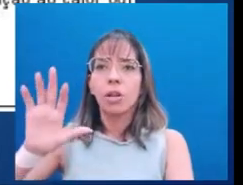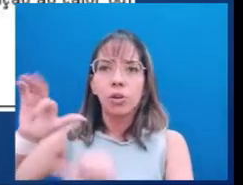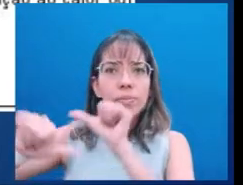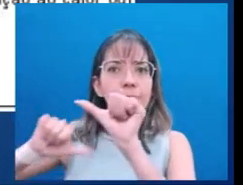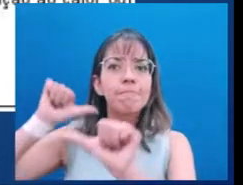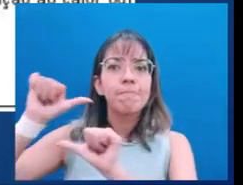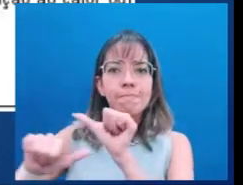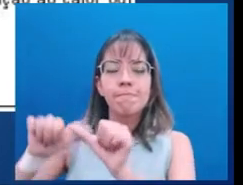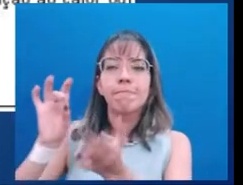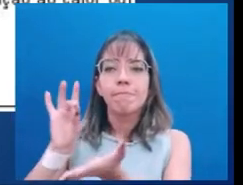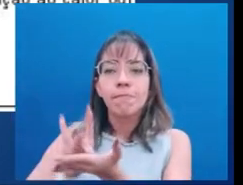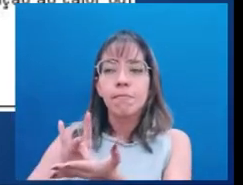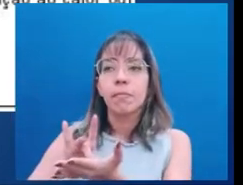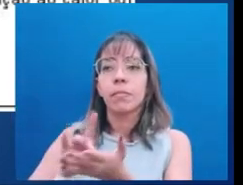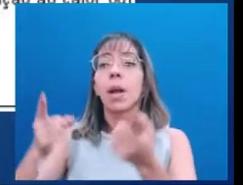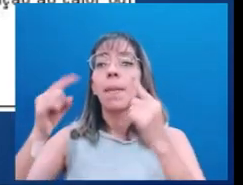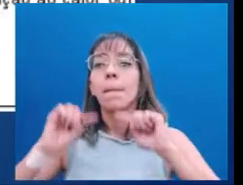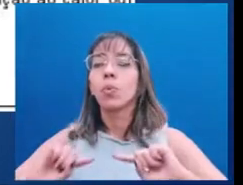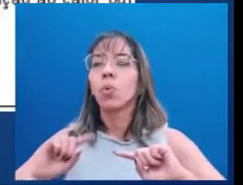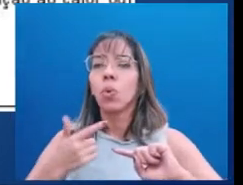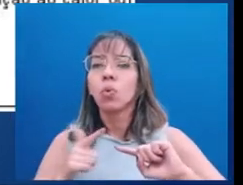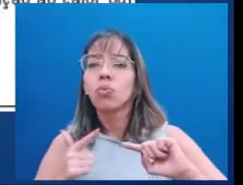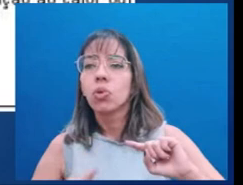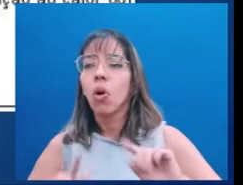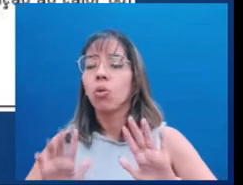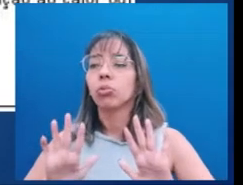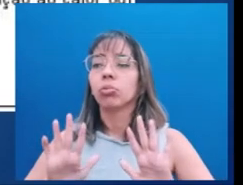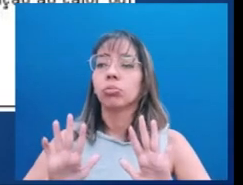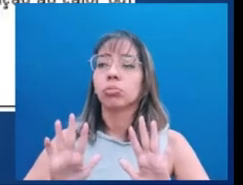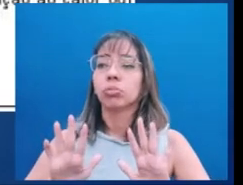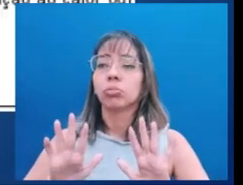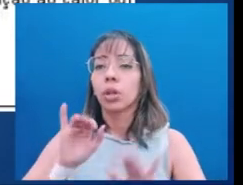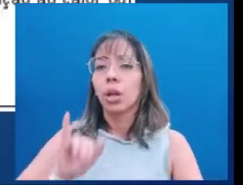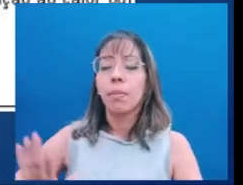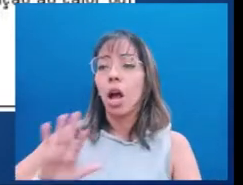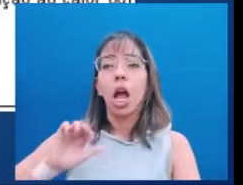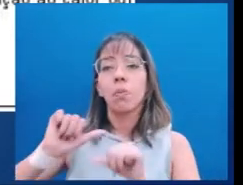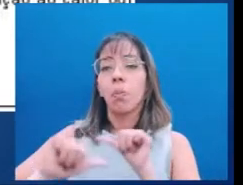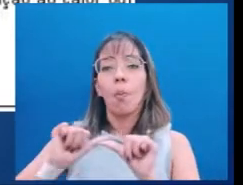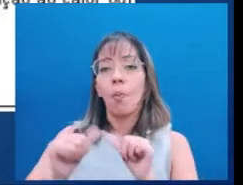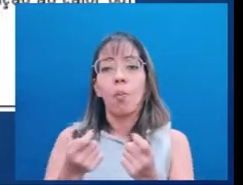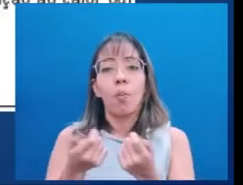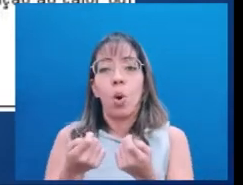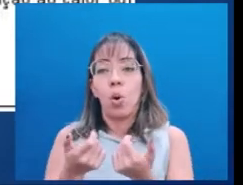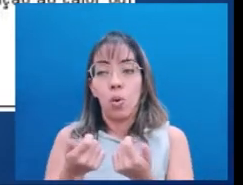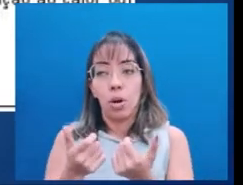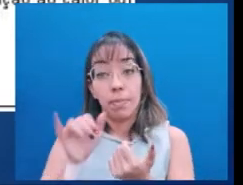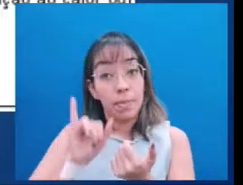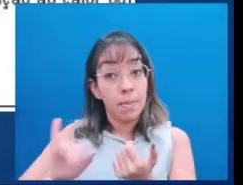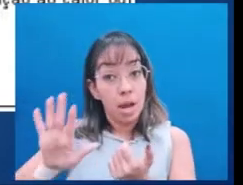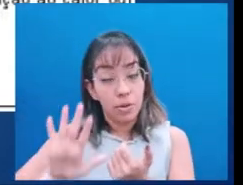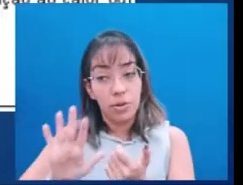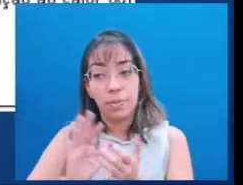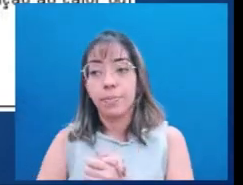mudança bem grande nesse pictograma, tá? Mas aqui, em relação ao inflamável, ao